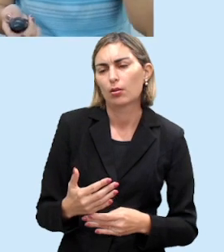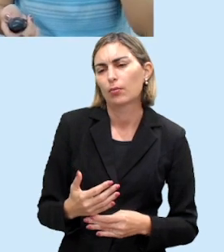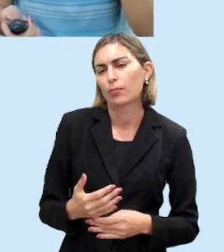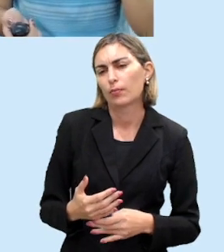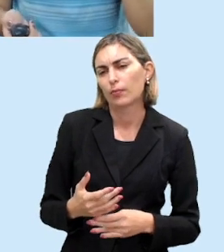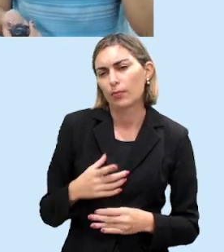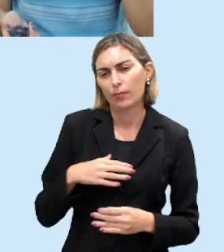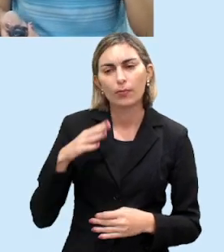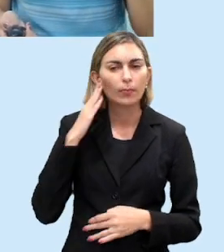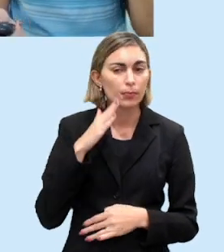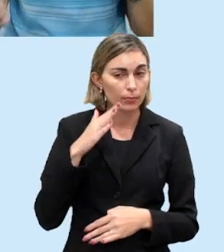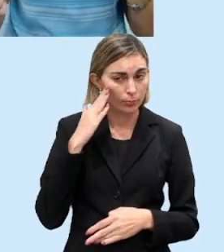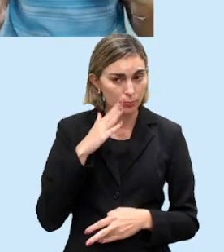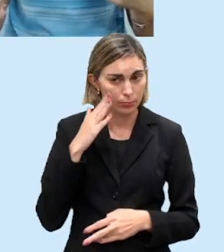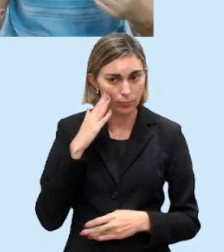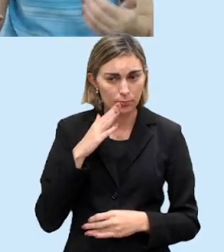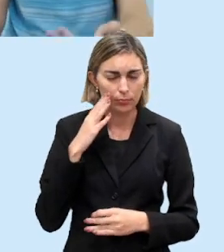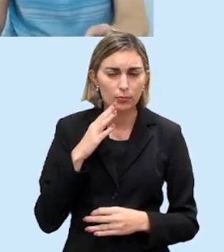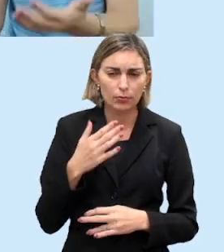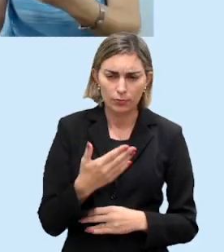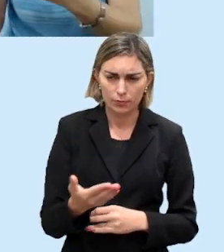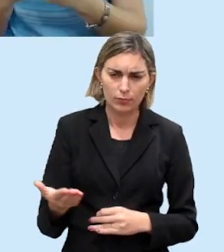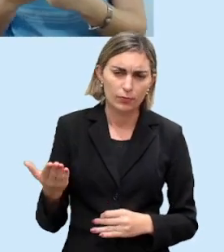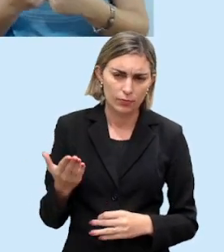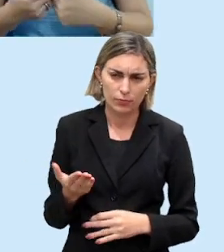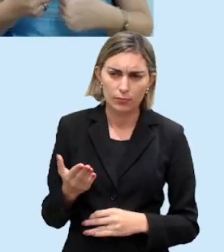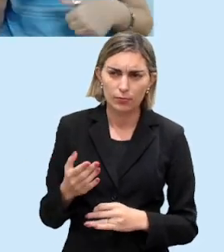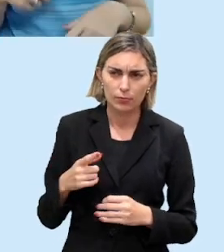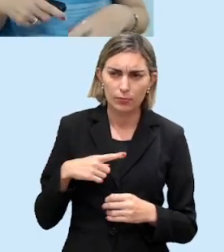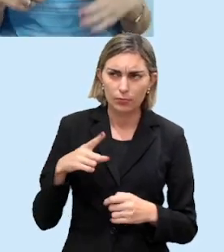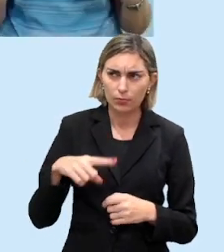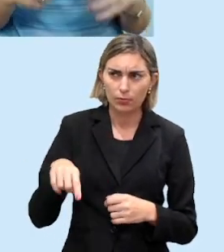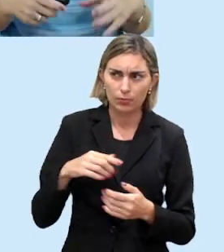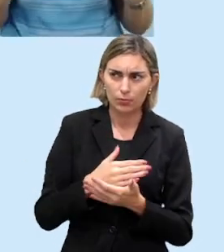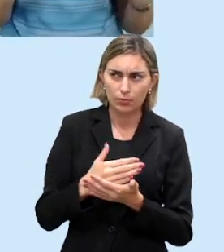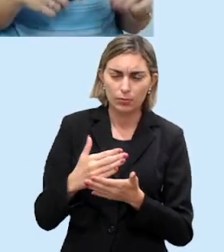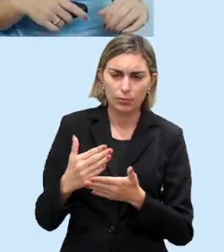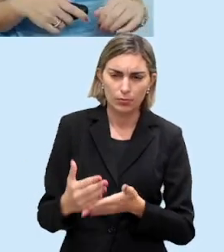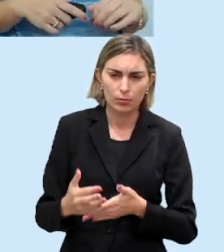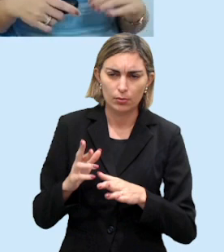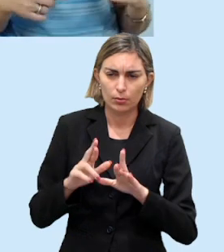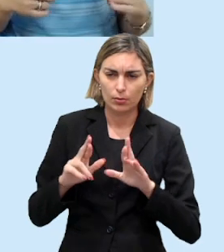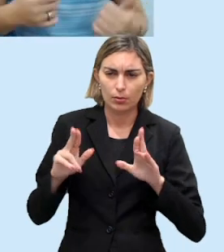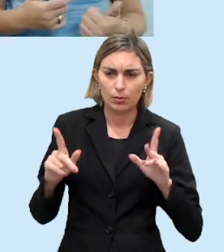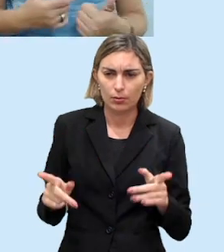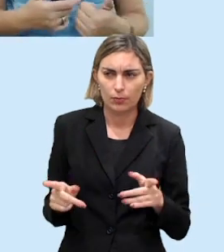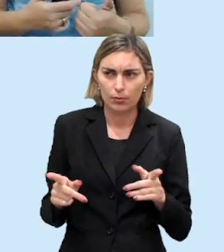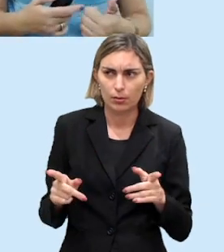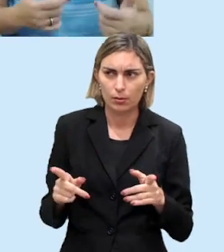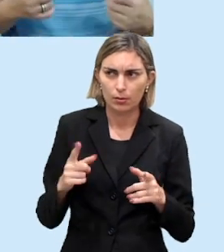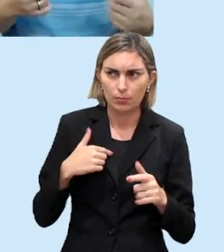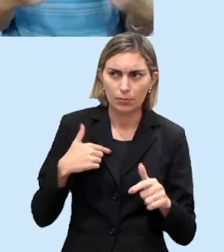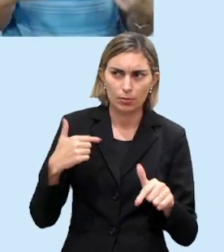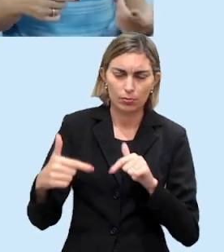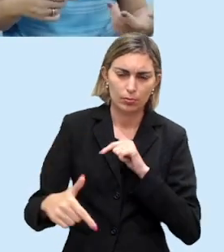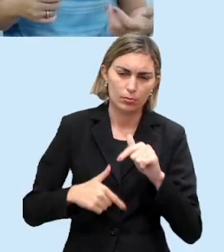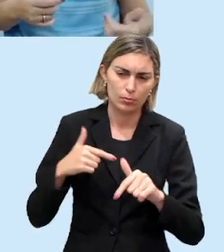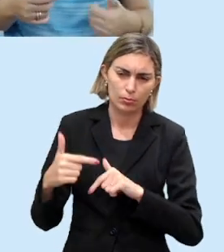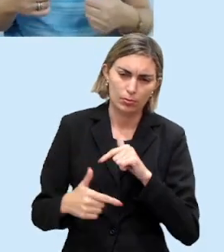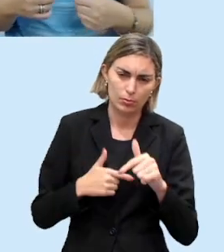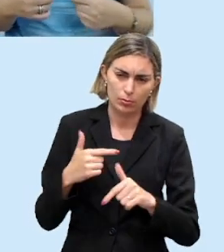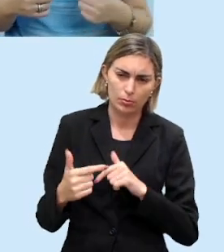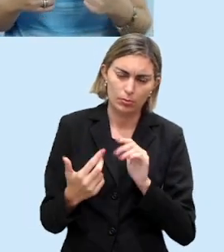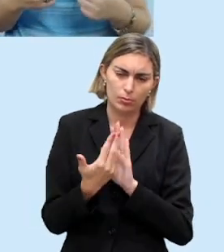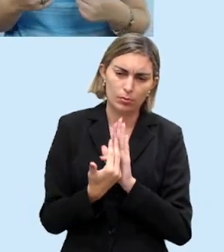a entender isso vem para a gente como um grande diferencial no meu trabalho de designer,